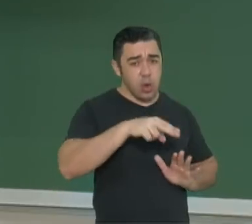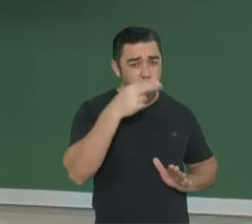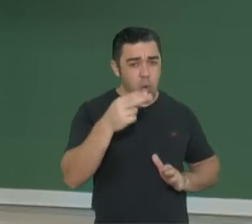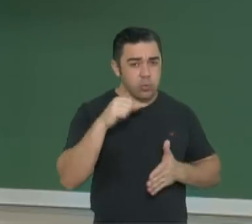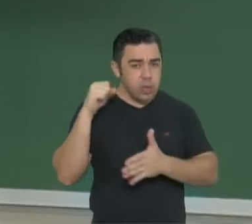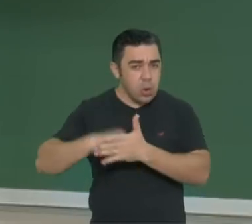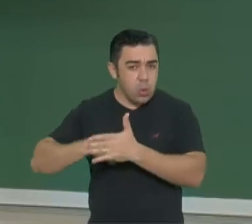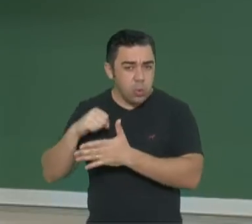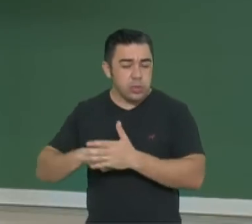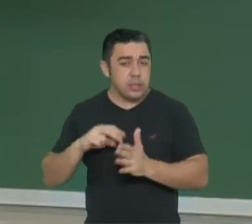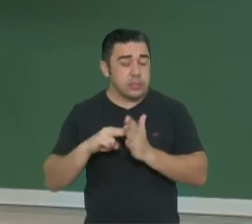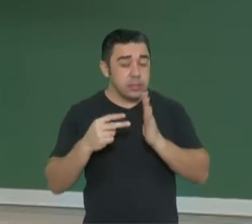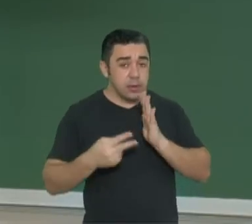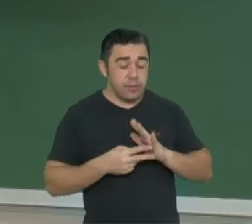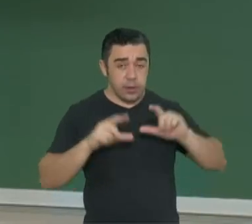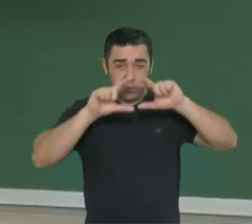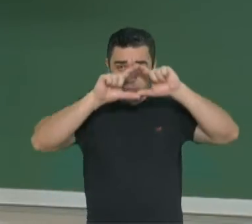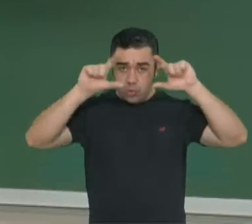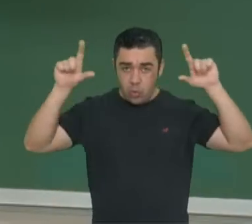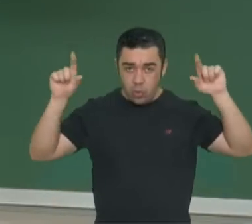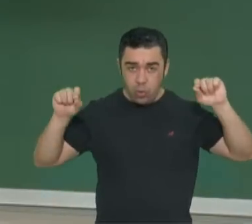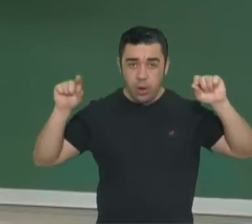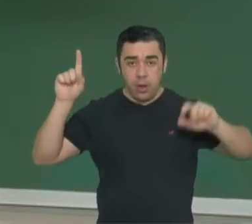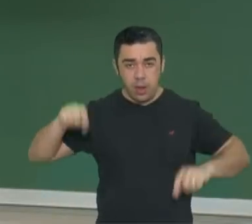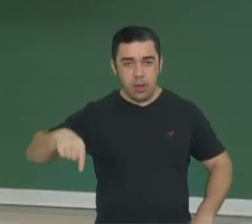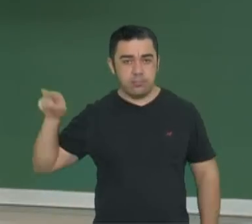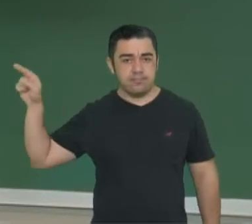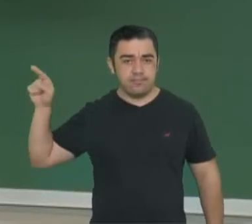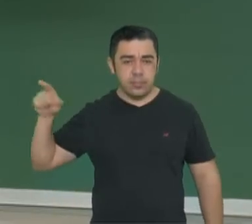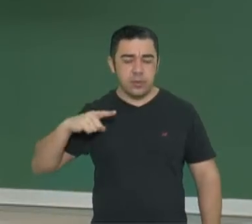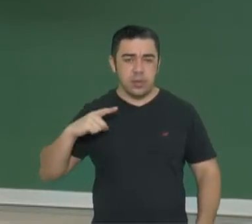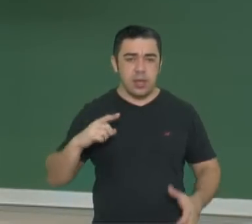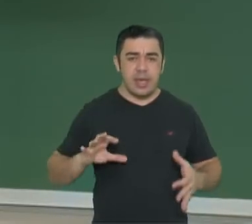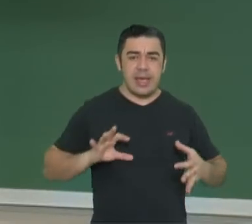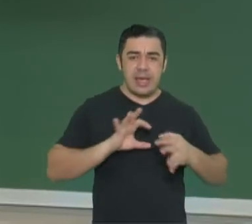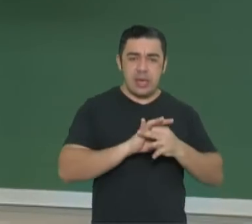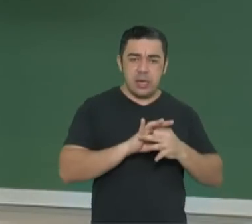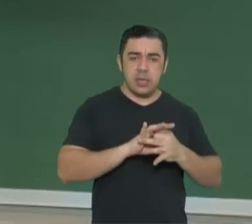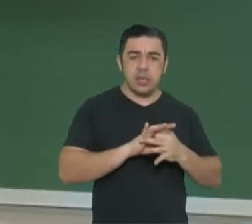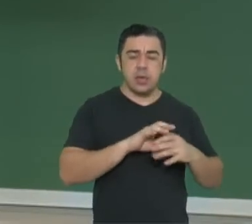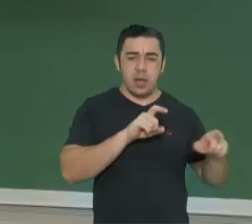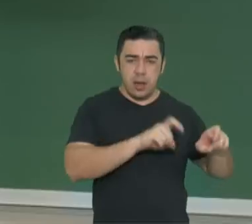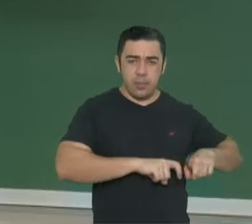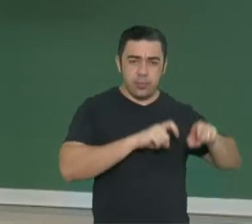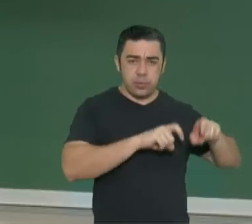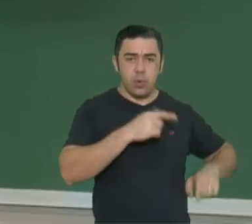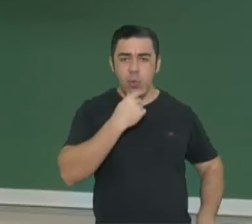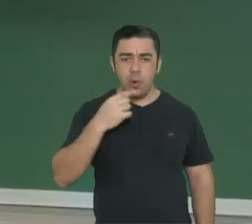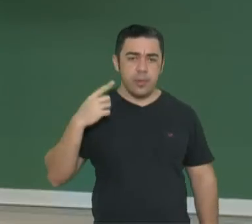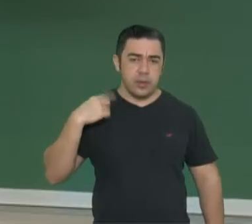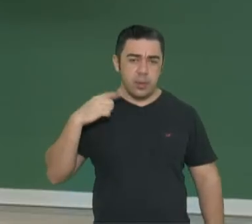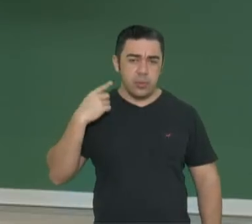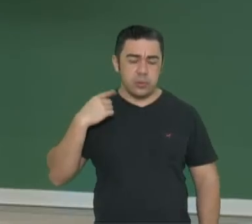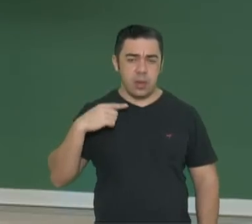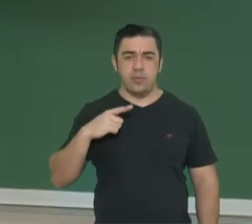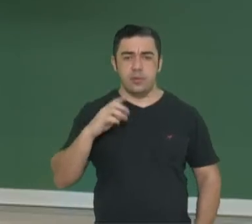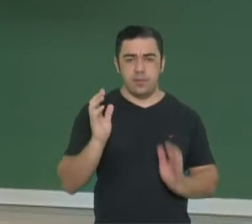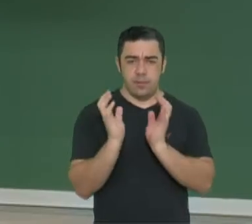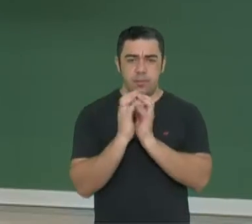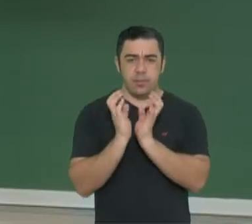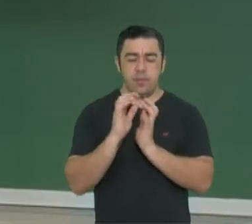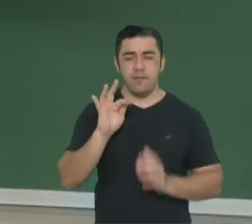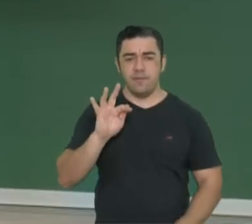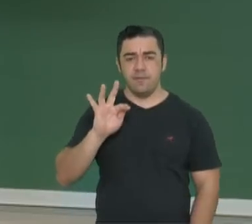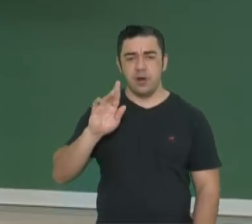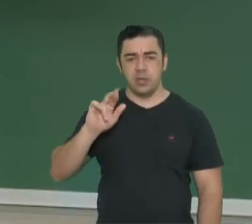é o slogan, mais ou menos podemos dizer, da campanha que as ligas camponesas, lideradas pelo deputado de Pernambuco, Francisco